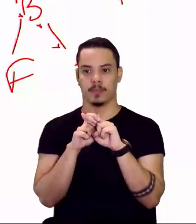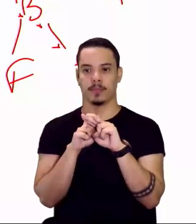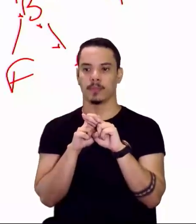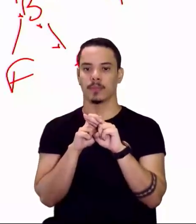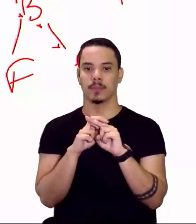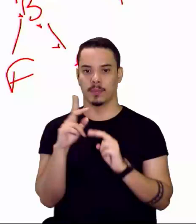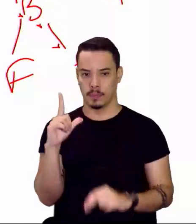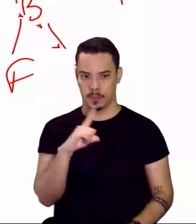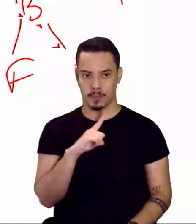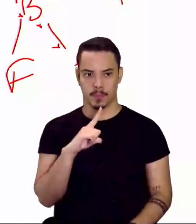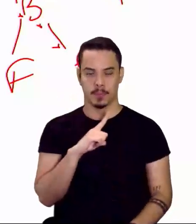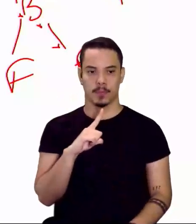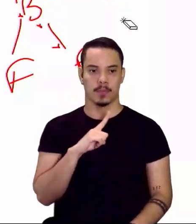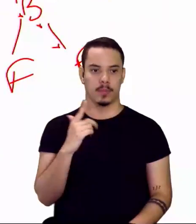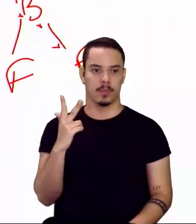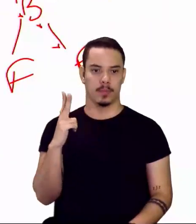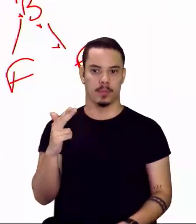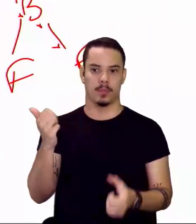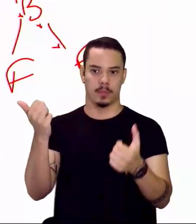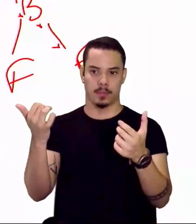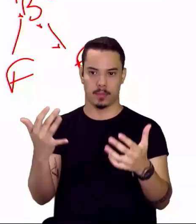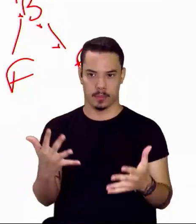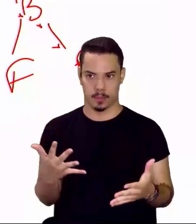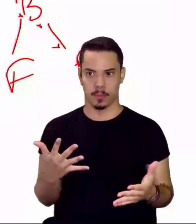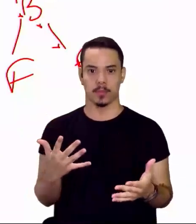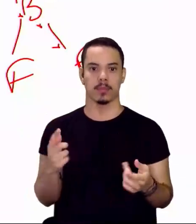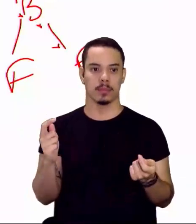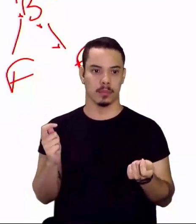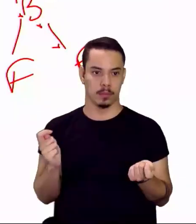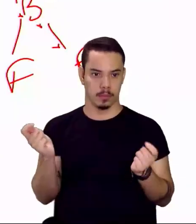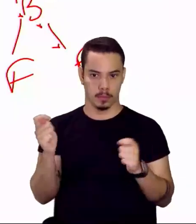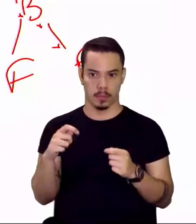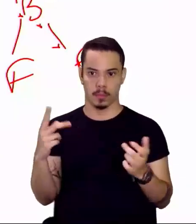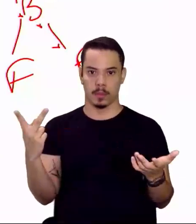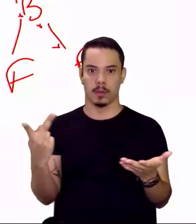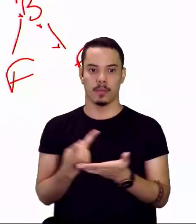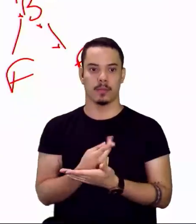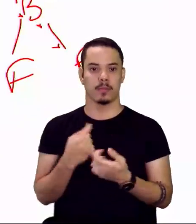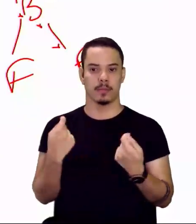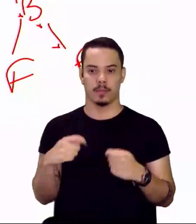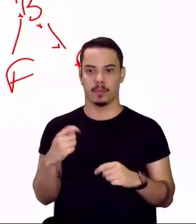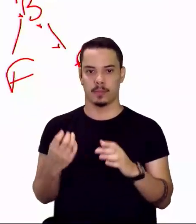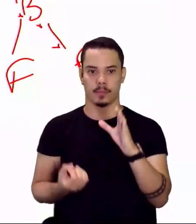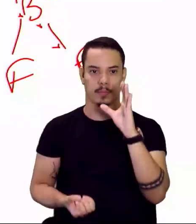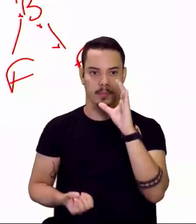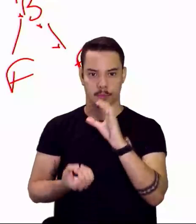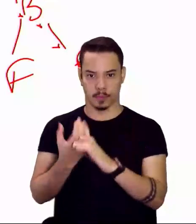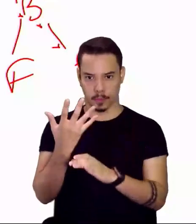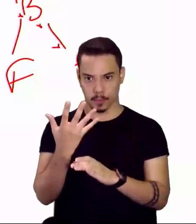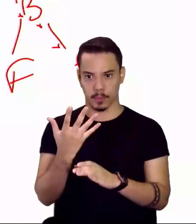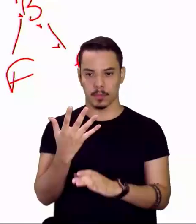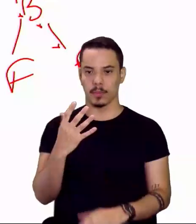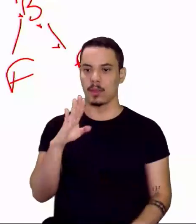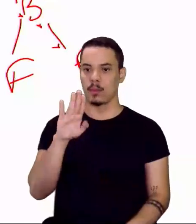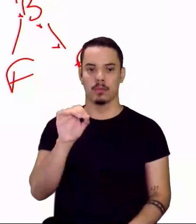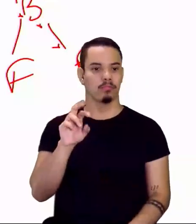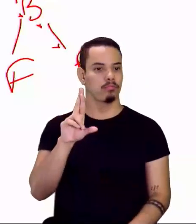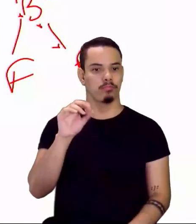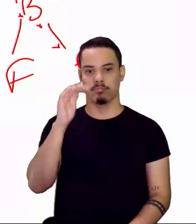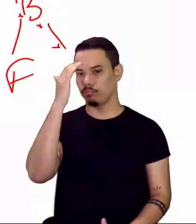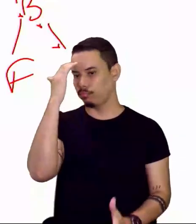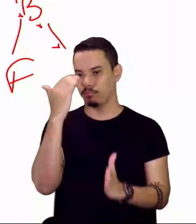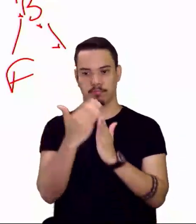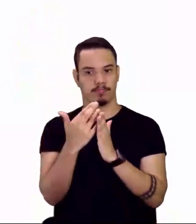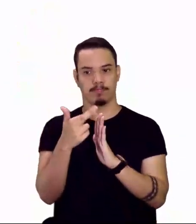portanto, é o que se diz que deve formar molécula em que o átomo de boro não obedece à